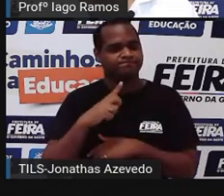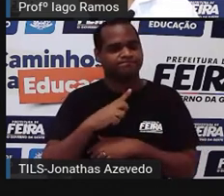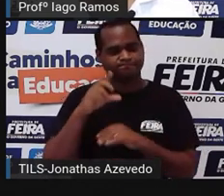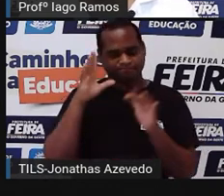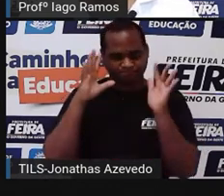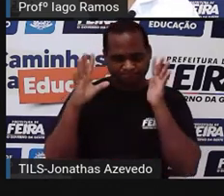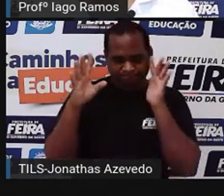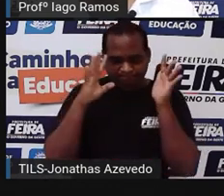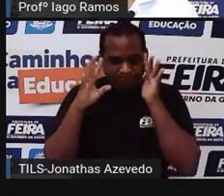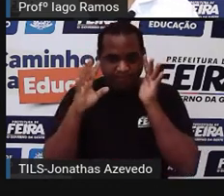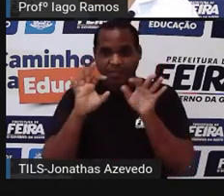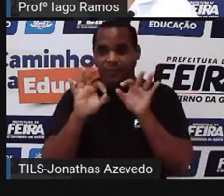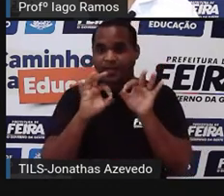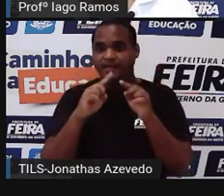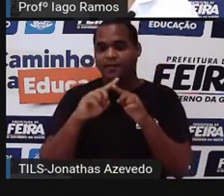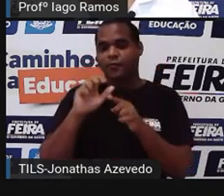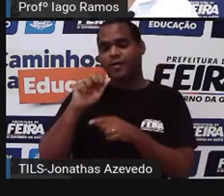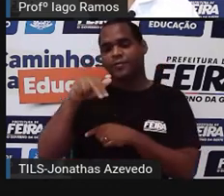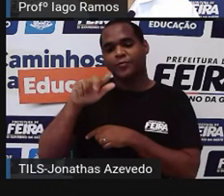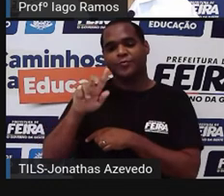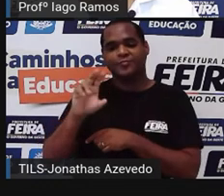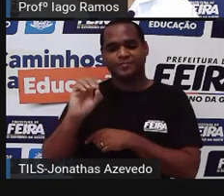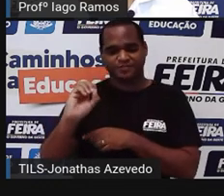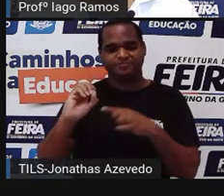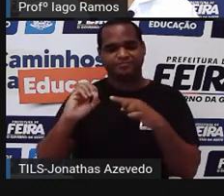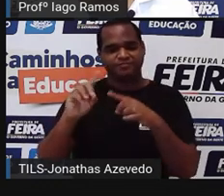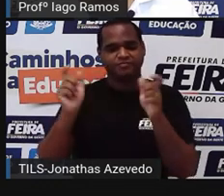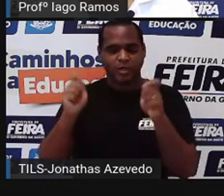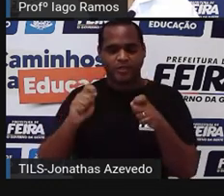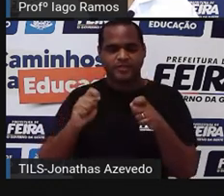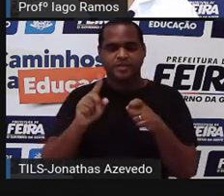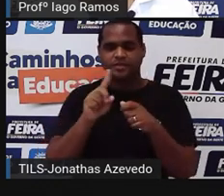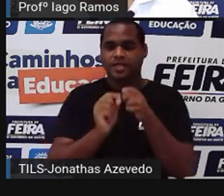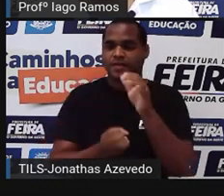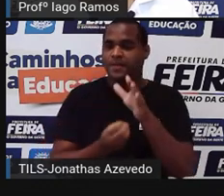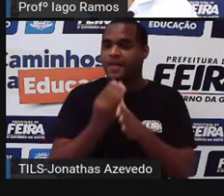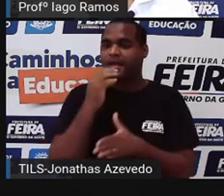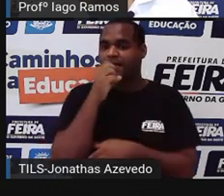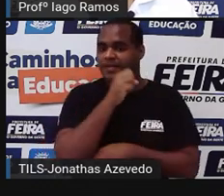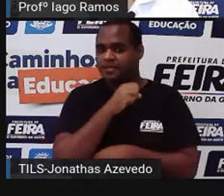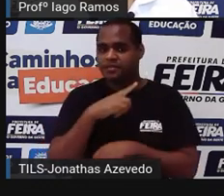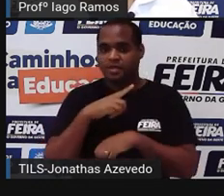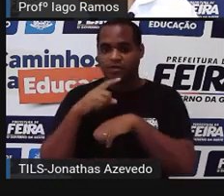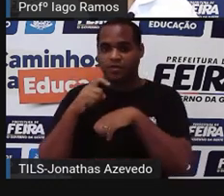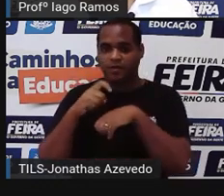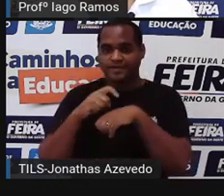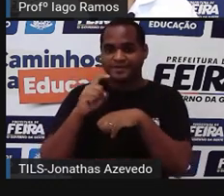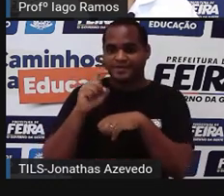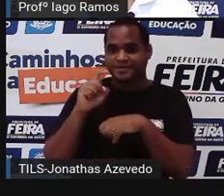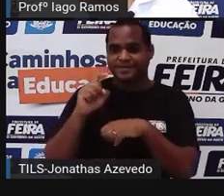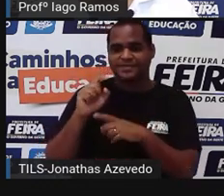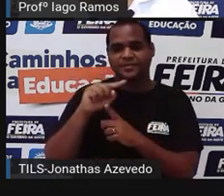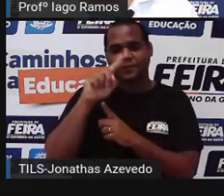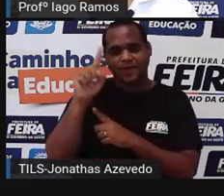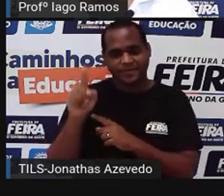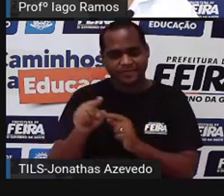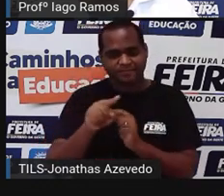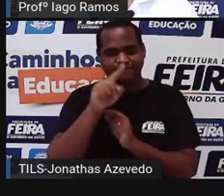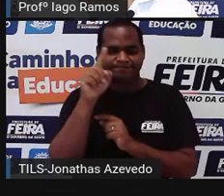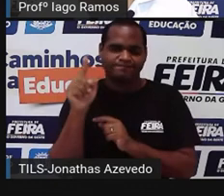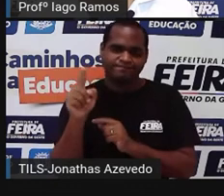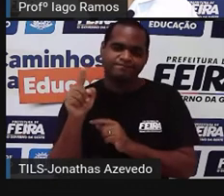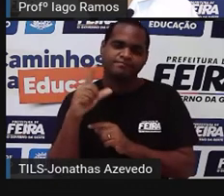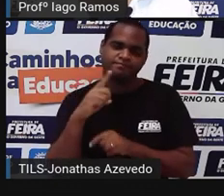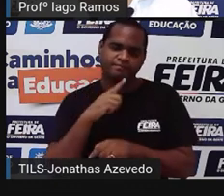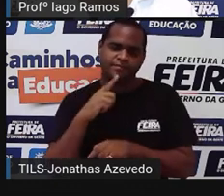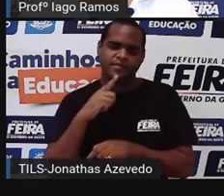nas medidas dos ângulos então Ali vai aparecer rapidinho sentido horário da procissão